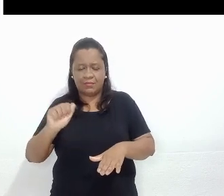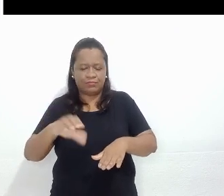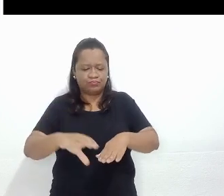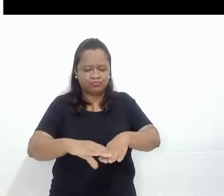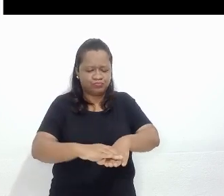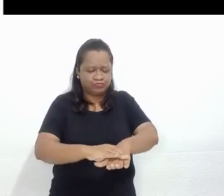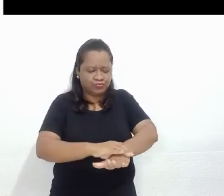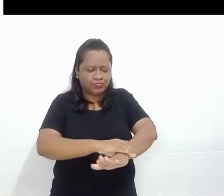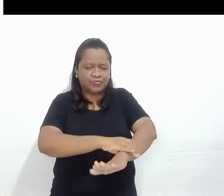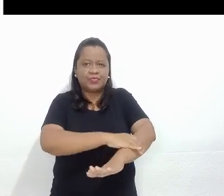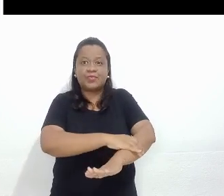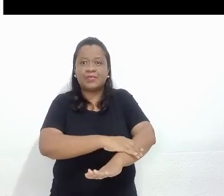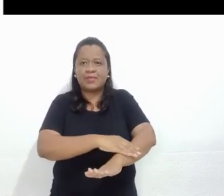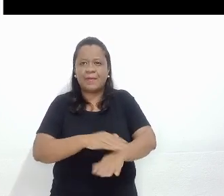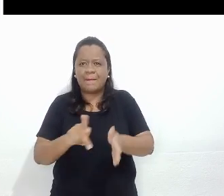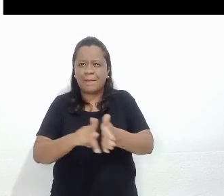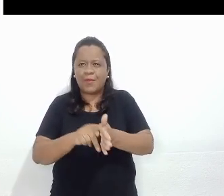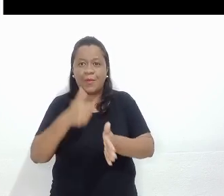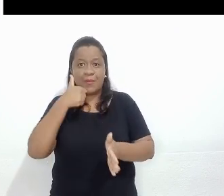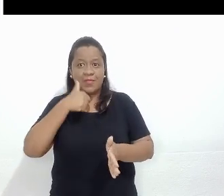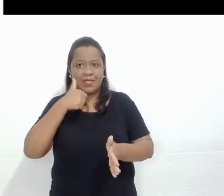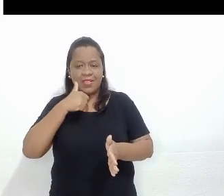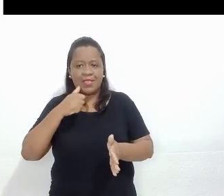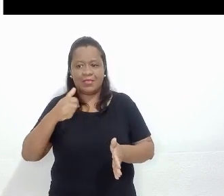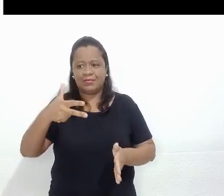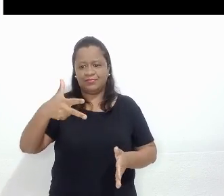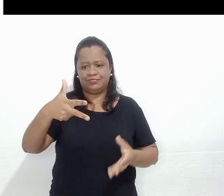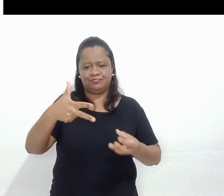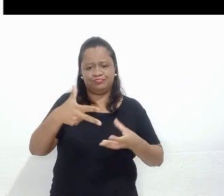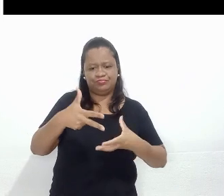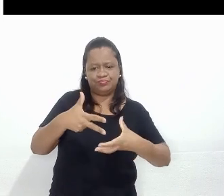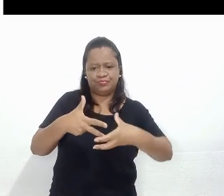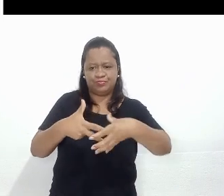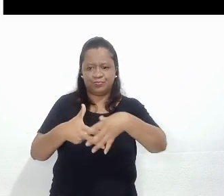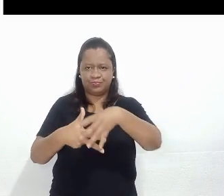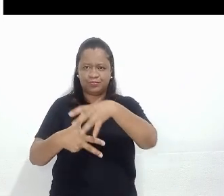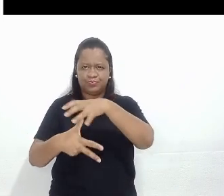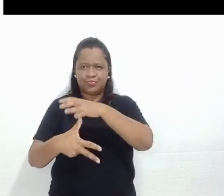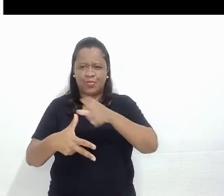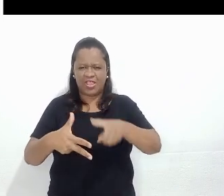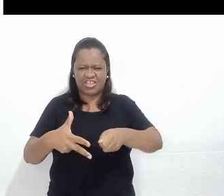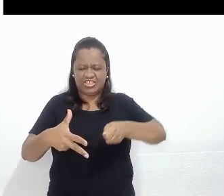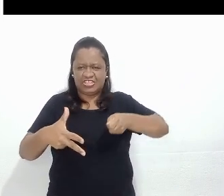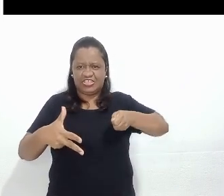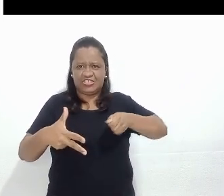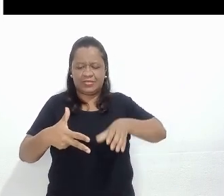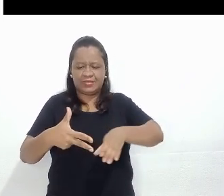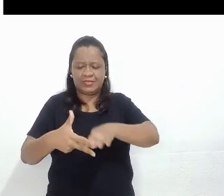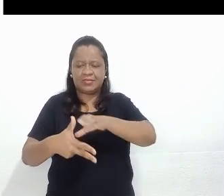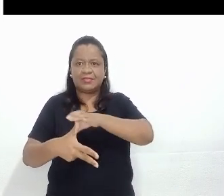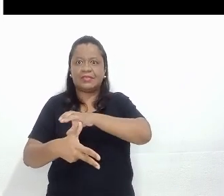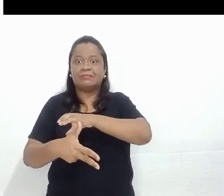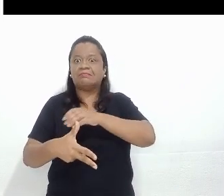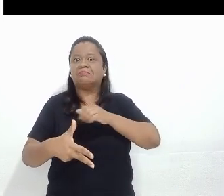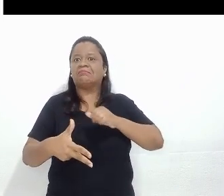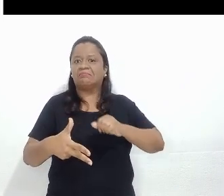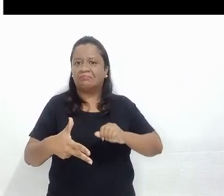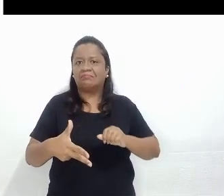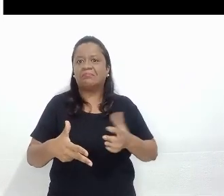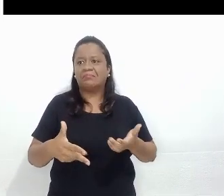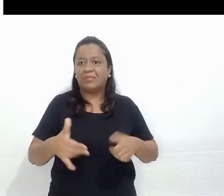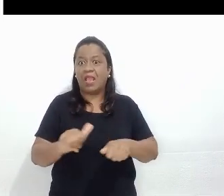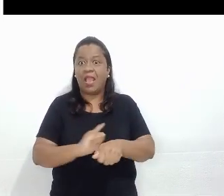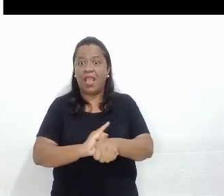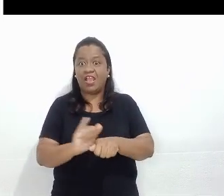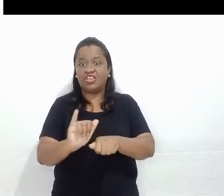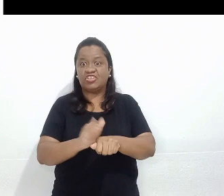textura diferente no filme, ela é bem esticada e tal. Então, assim, são truques que você tem, que você só vai saber realmente o resultado,